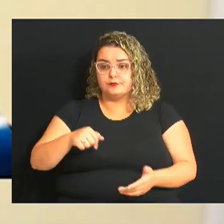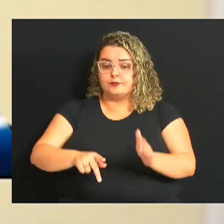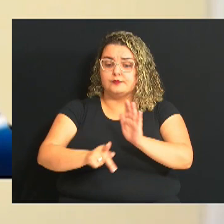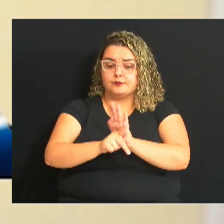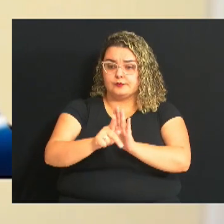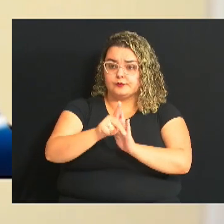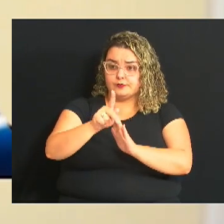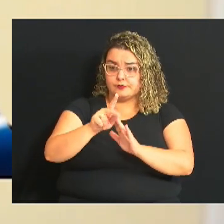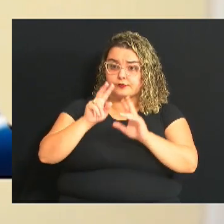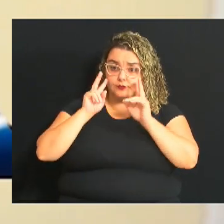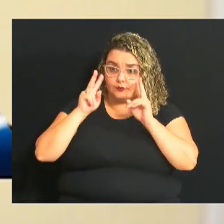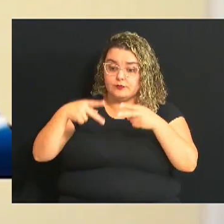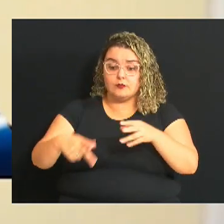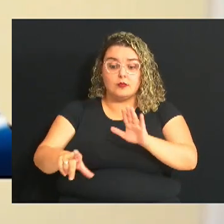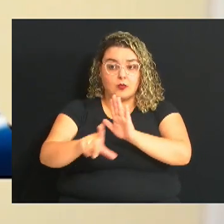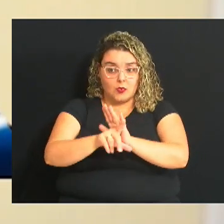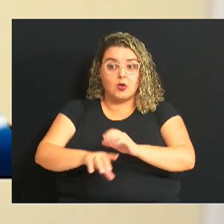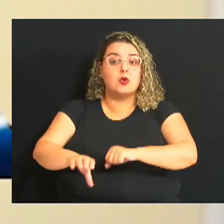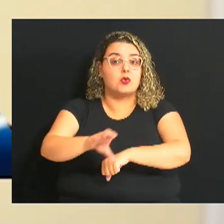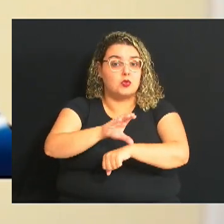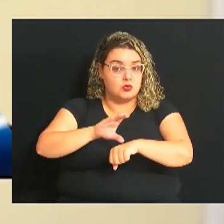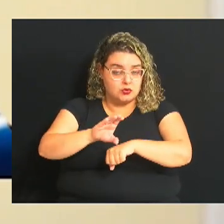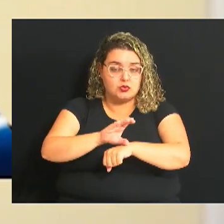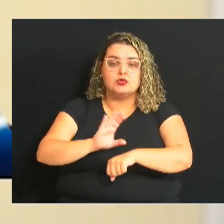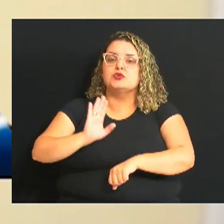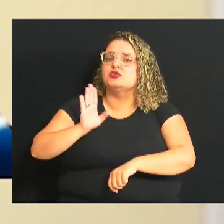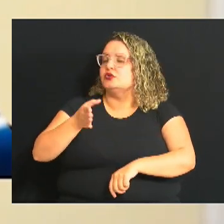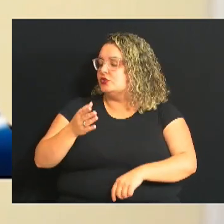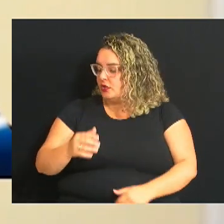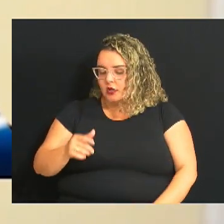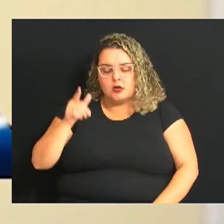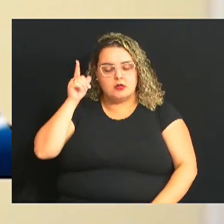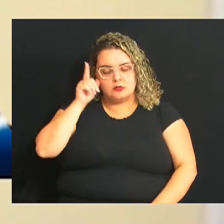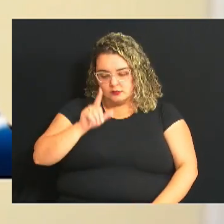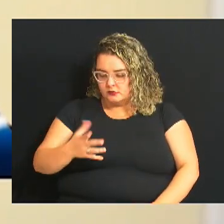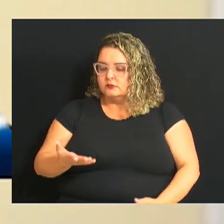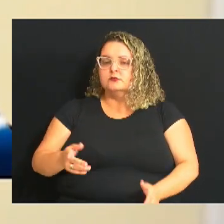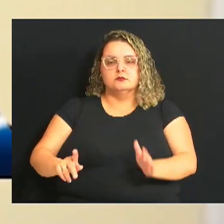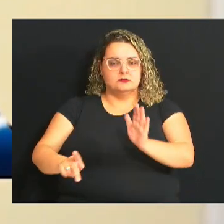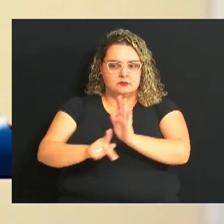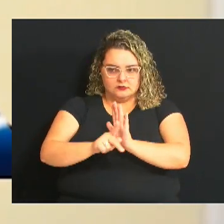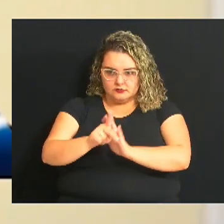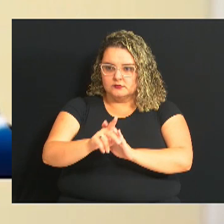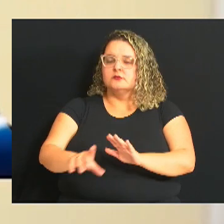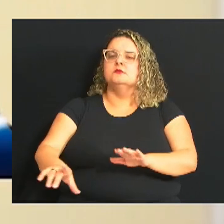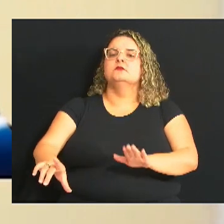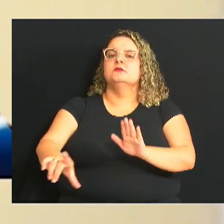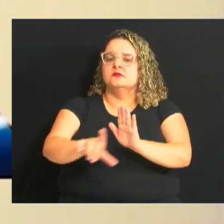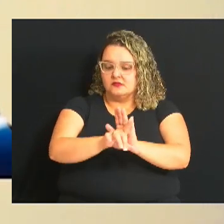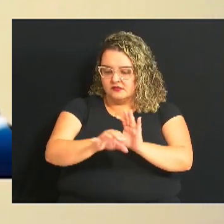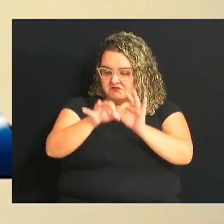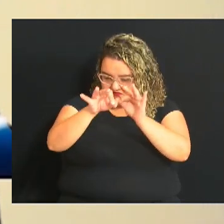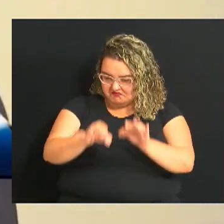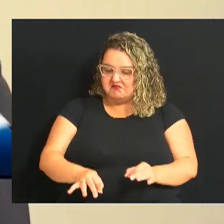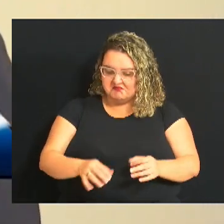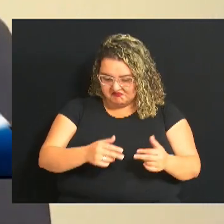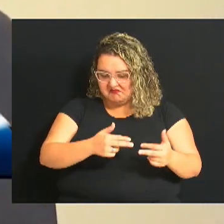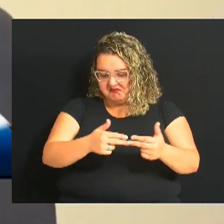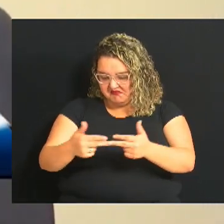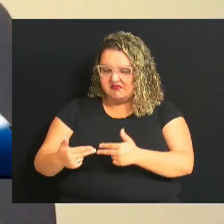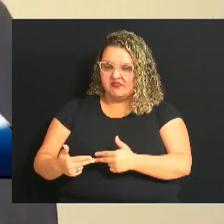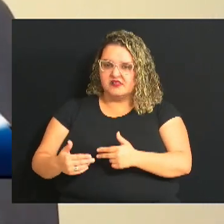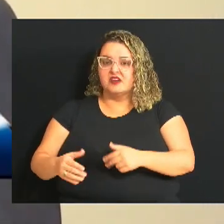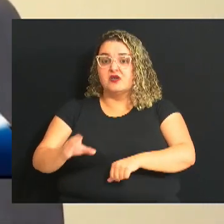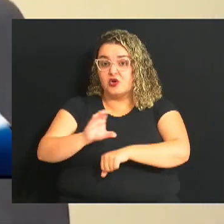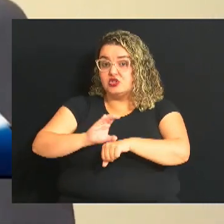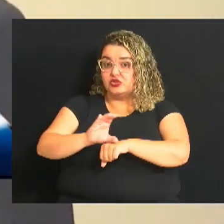ponto de vista legal, constitucional, já foi superado, ele é um projeto legal É um projeto harmônico com a Constituição